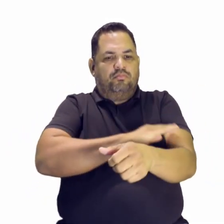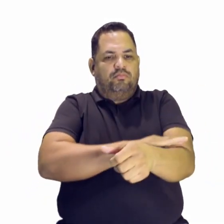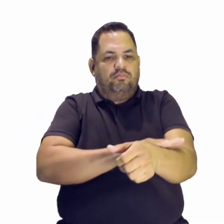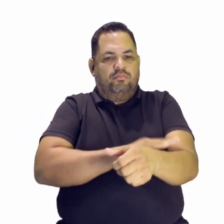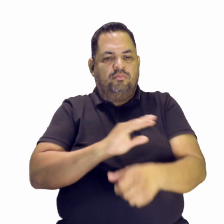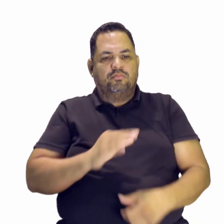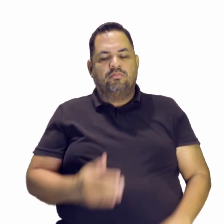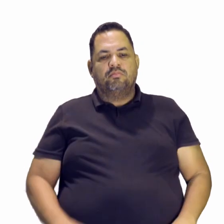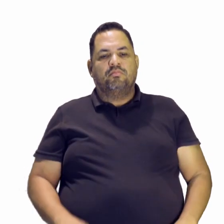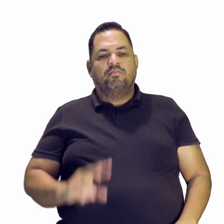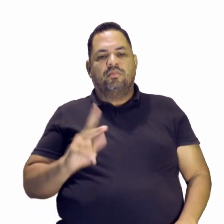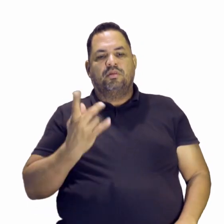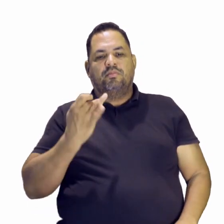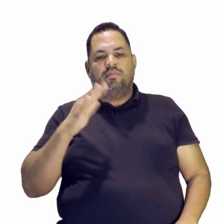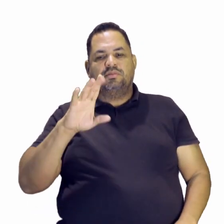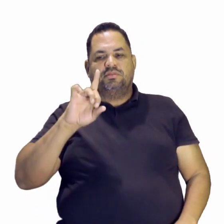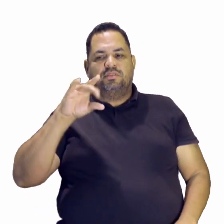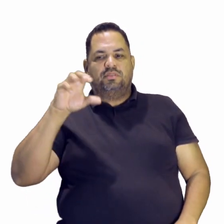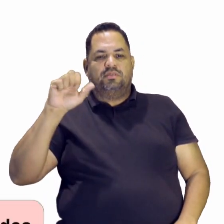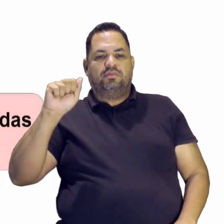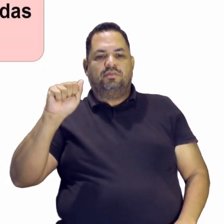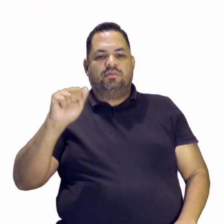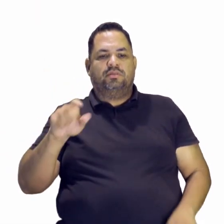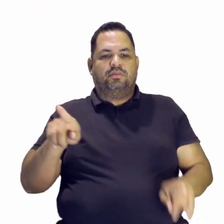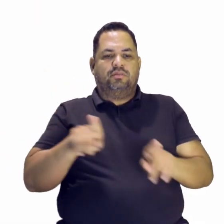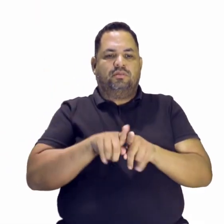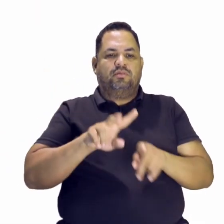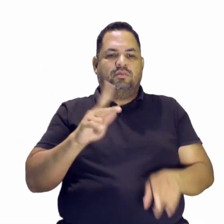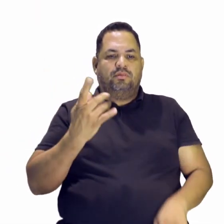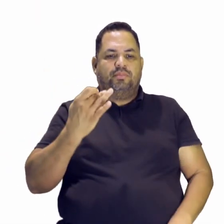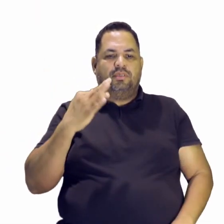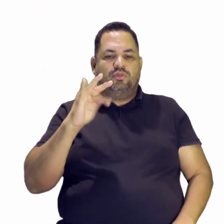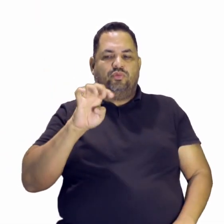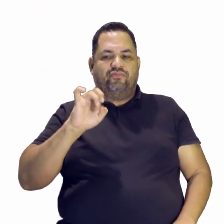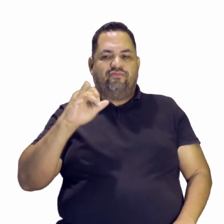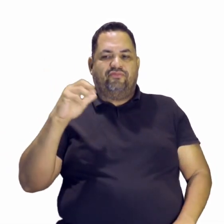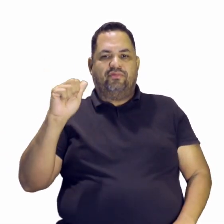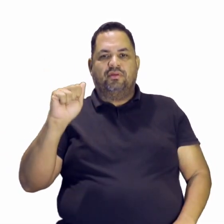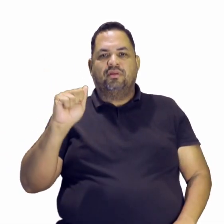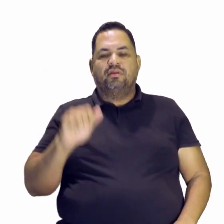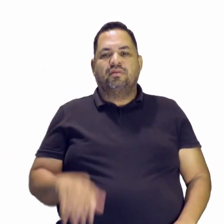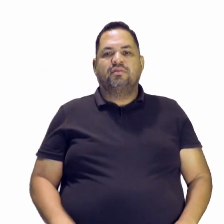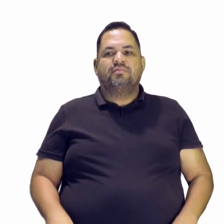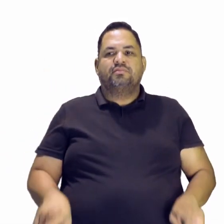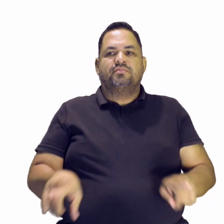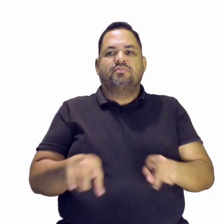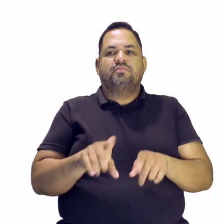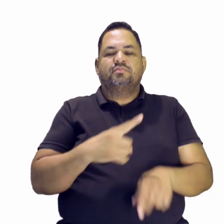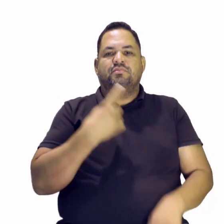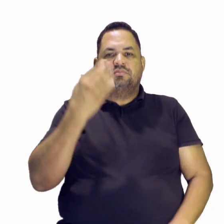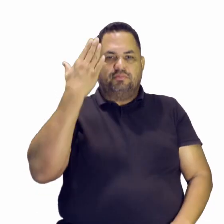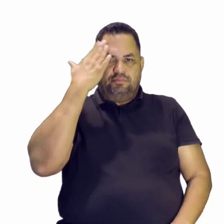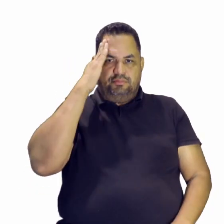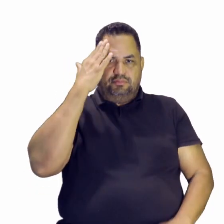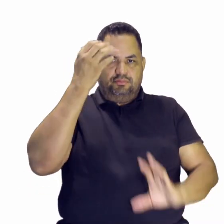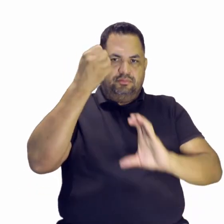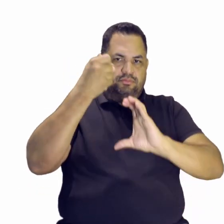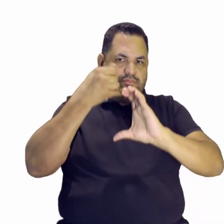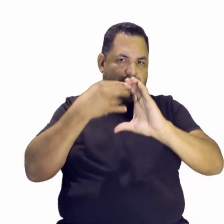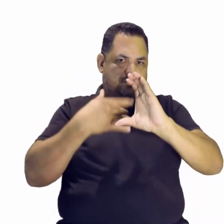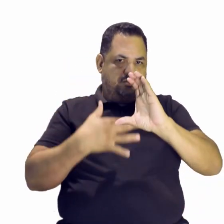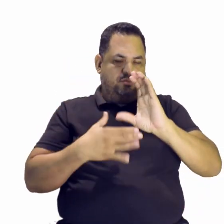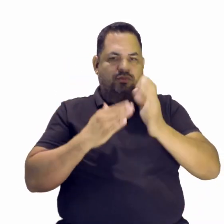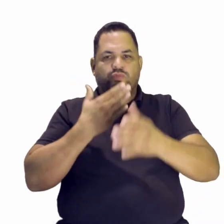como hiperplasia, hipertrofia. Nós entendemos e conhecemos aí os tipos